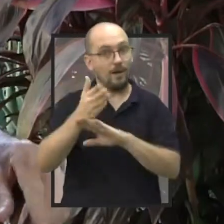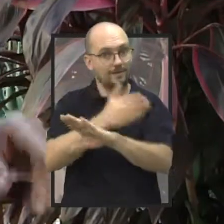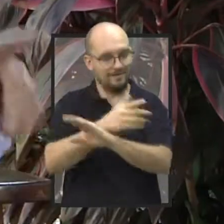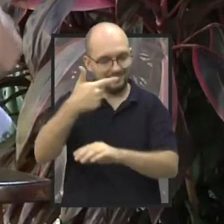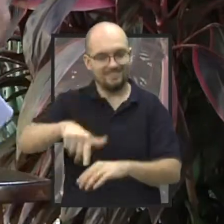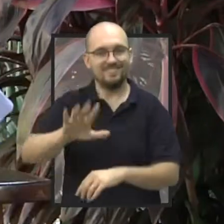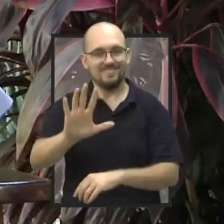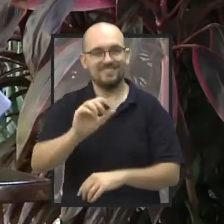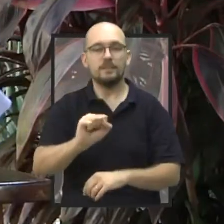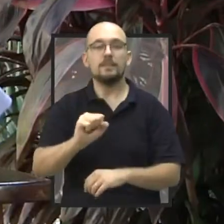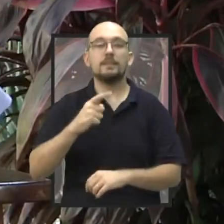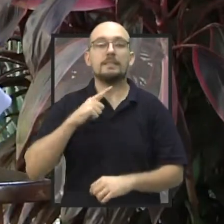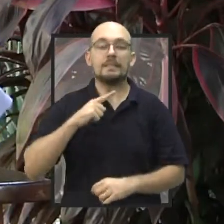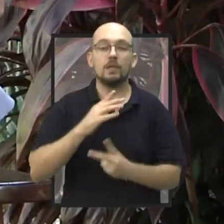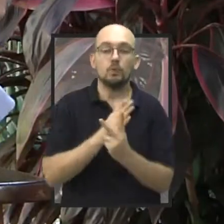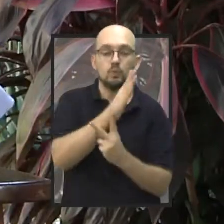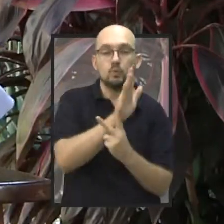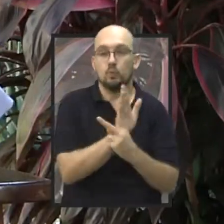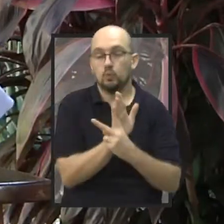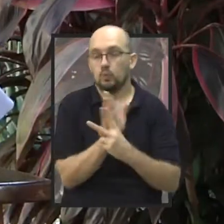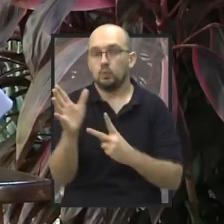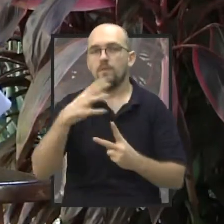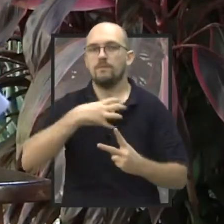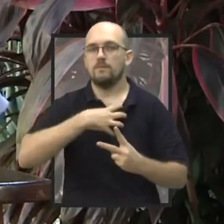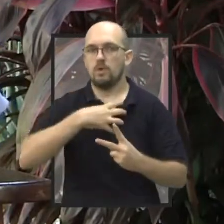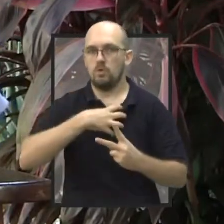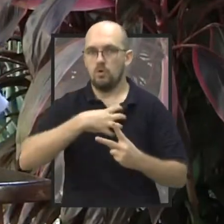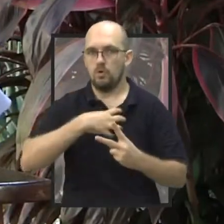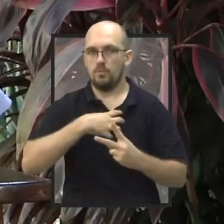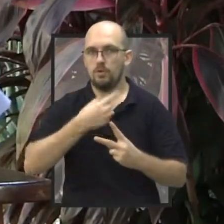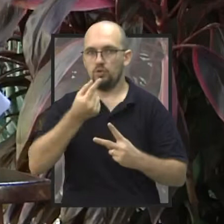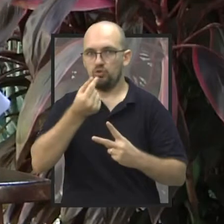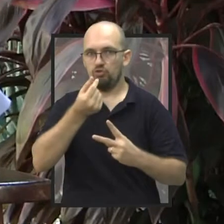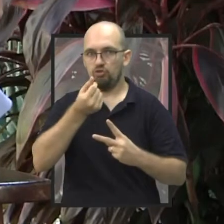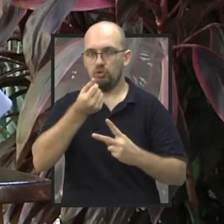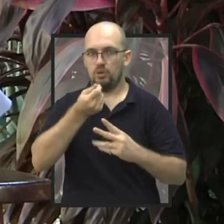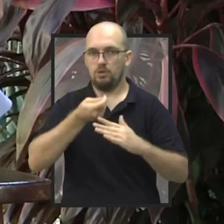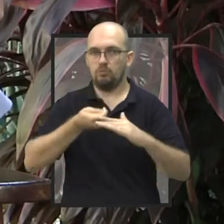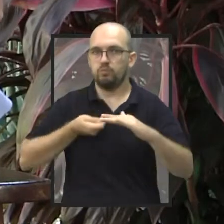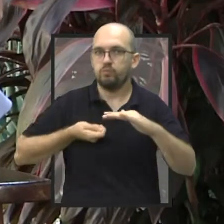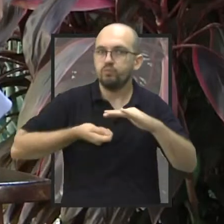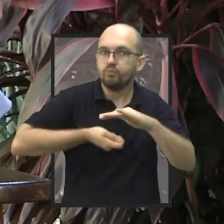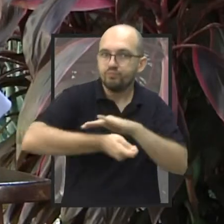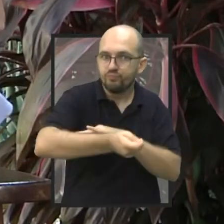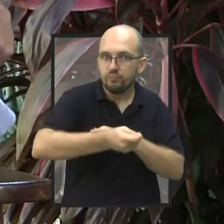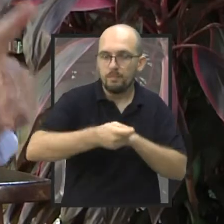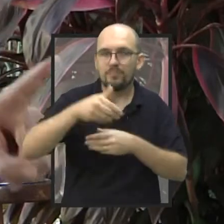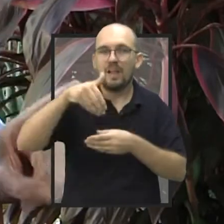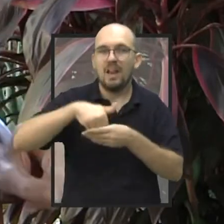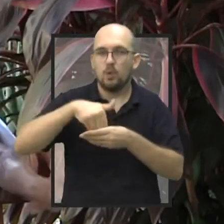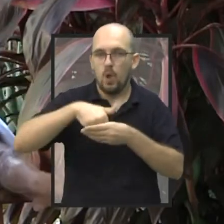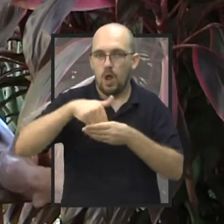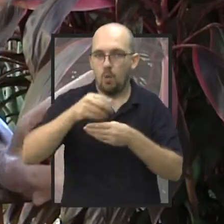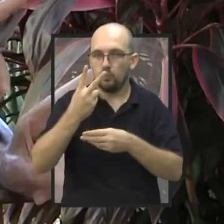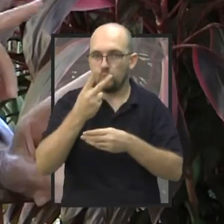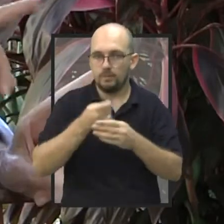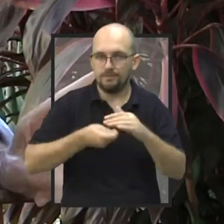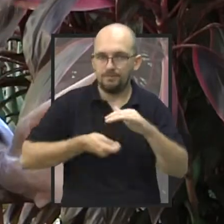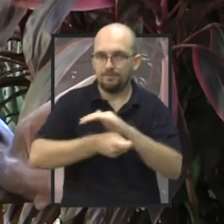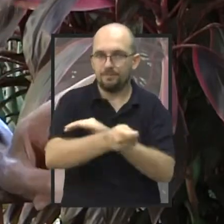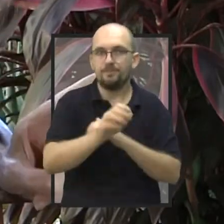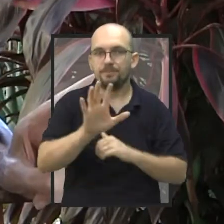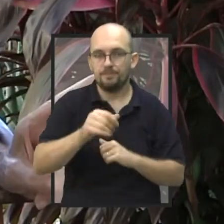antes. Existem 2 formas de aplicação de dinheiro no regime eleitoral.